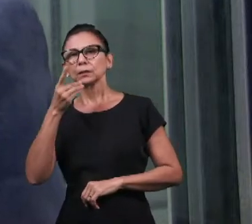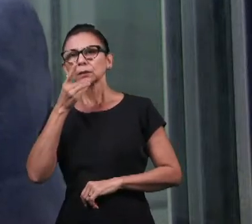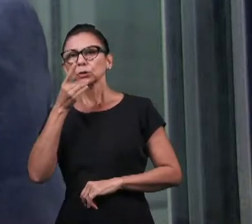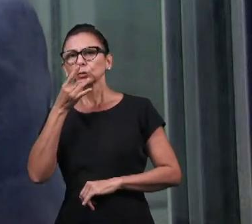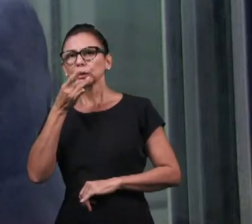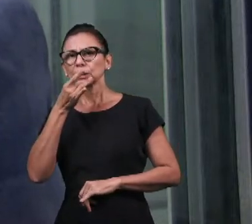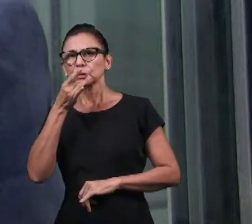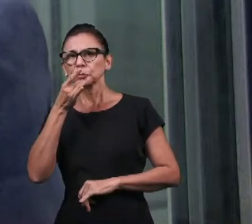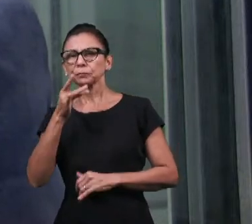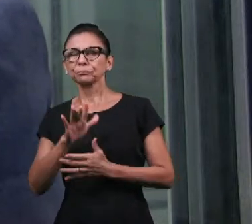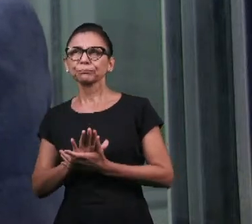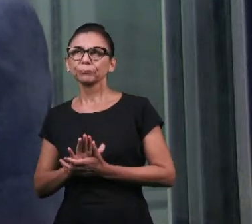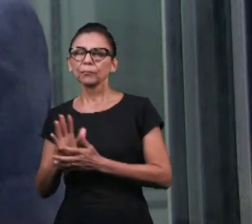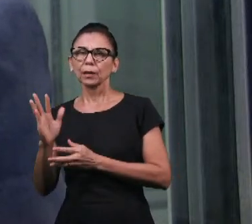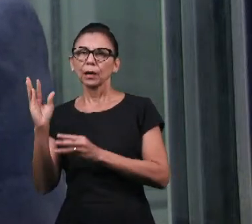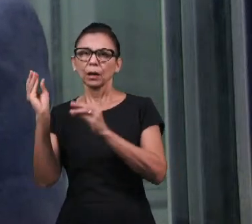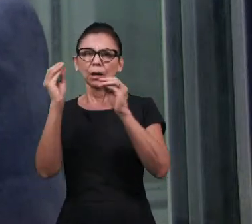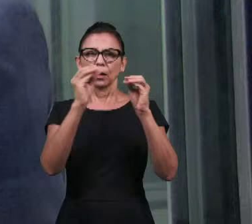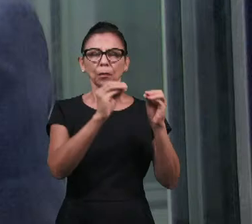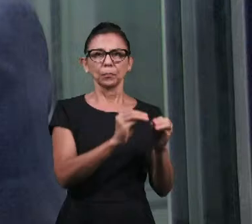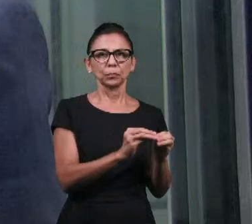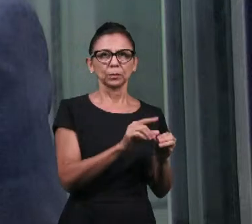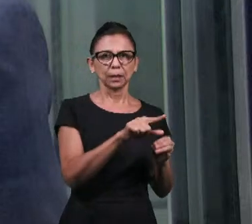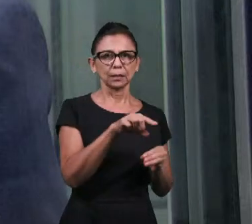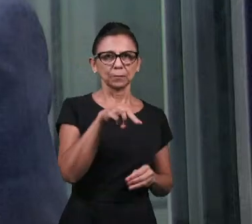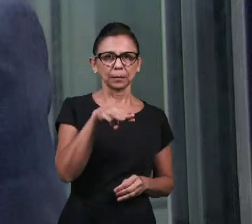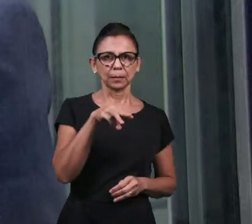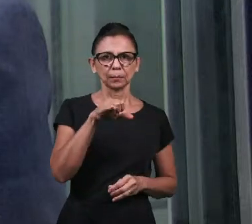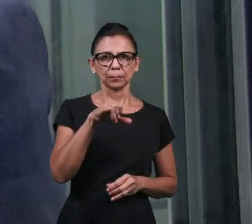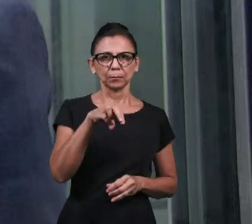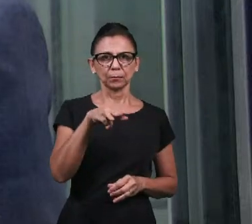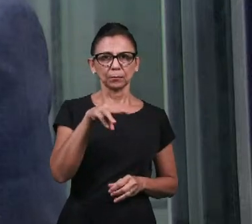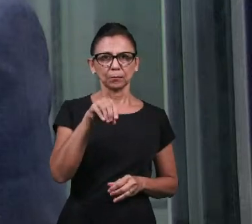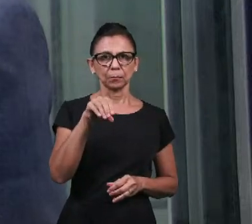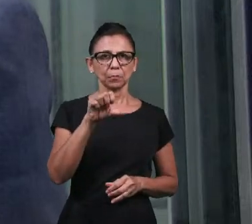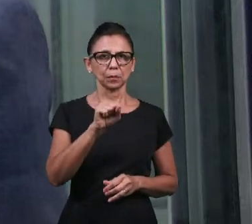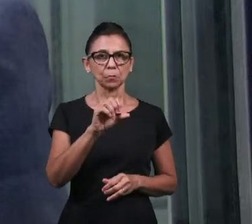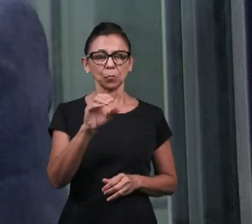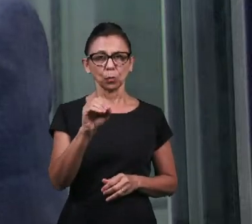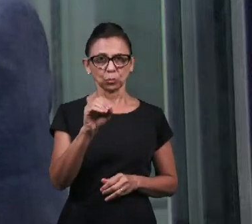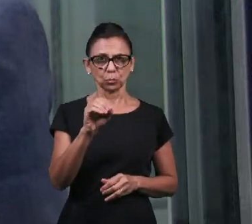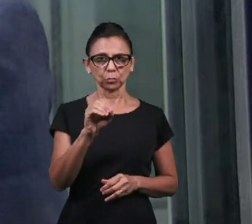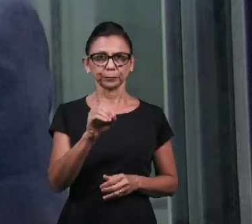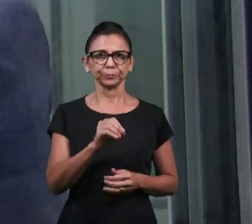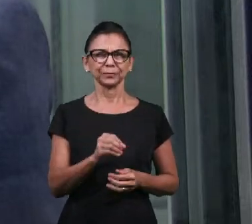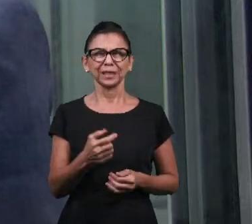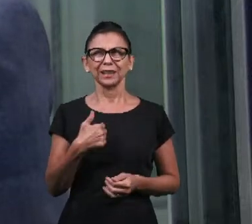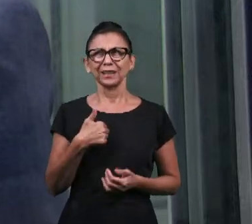eu não queria vir, porque a minha família ia continuar em Alegre, onde nós morávamos. E